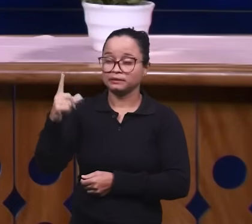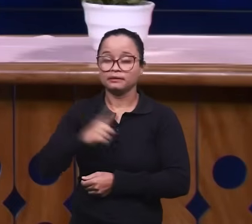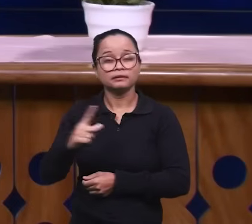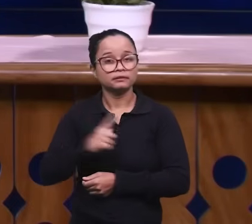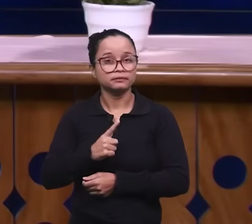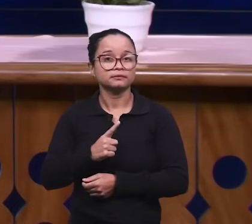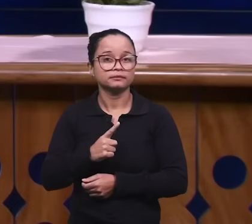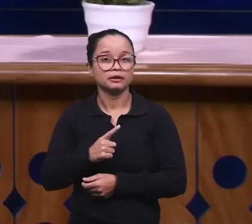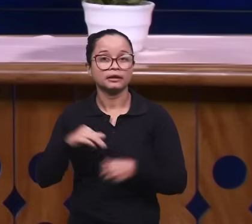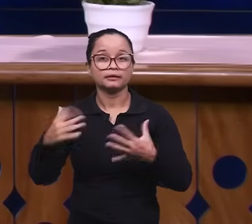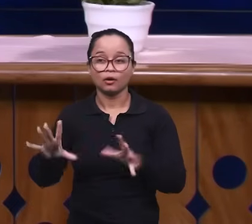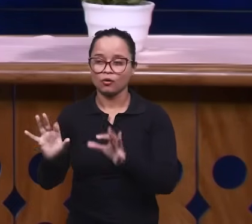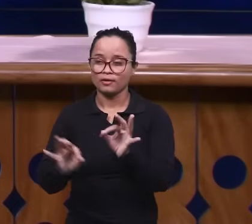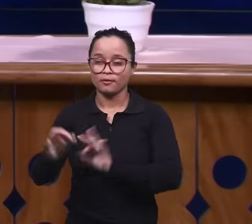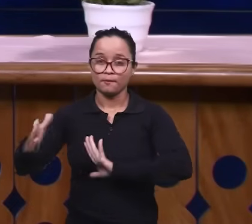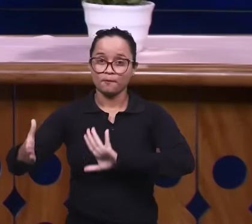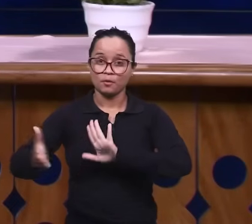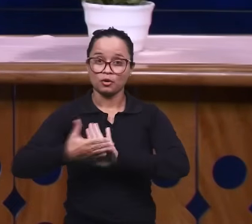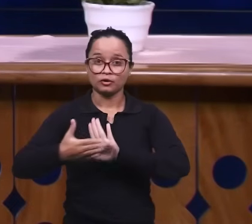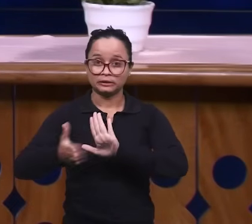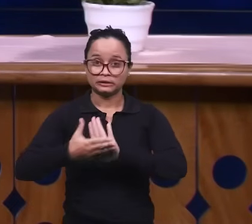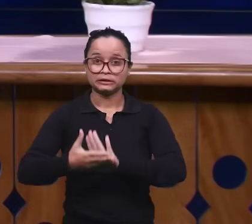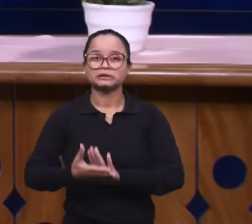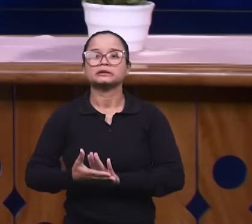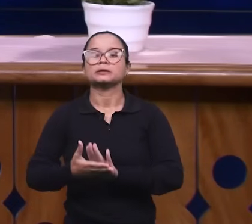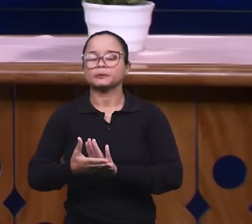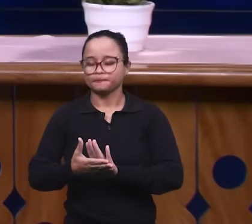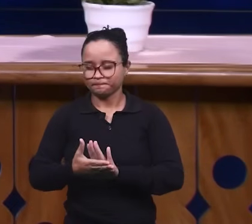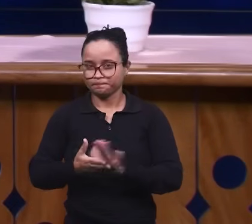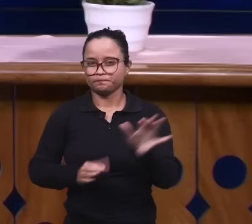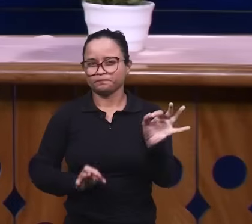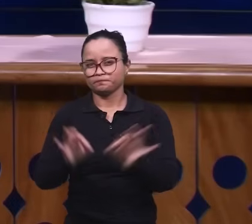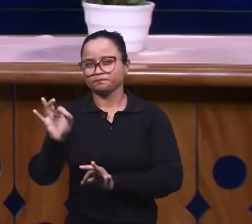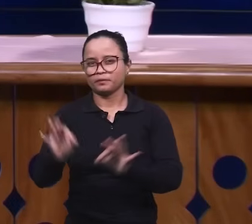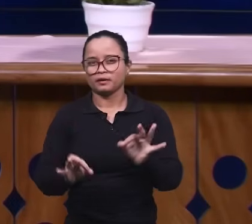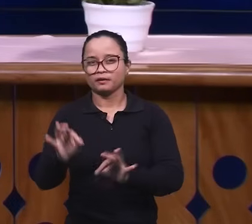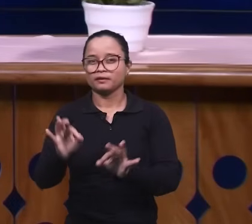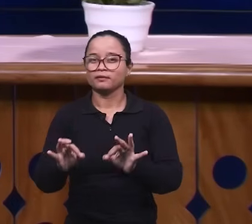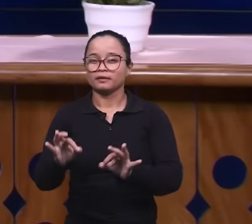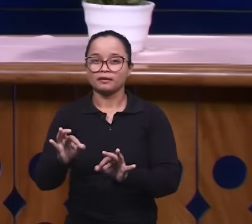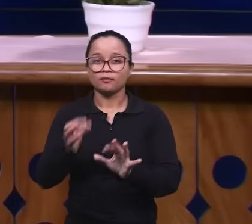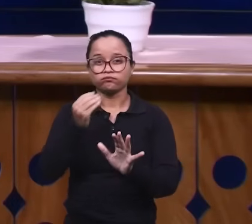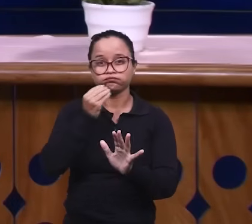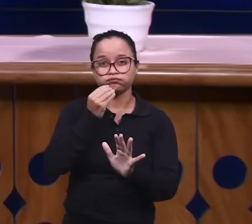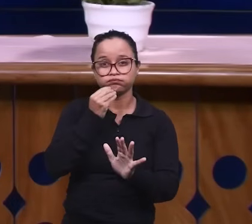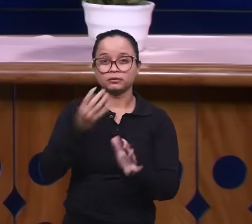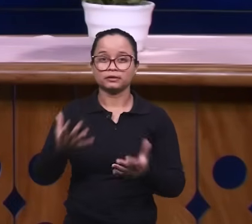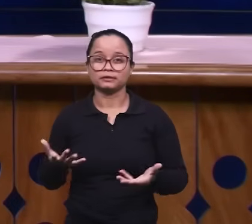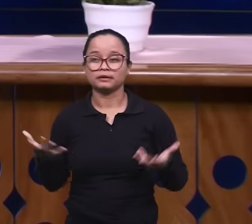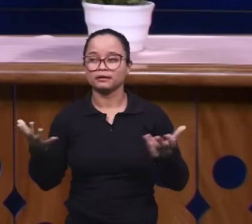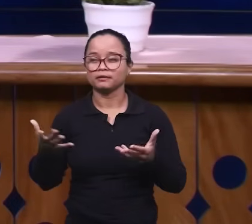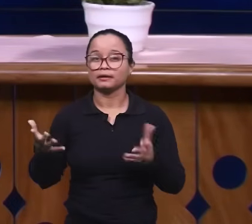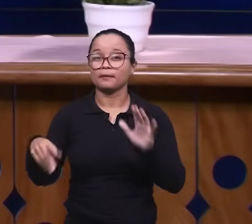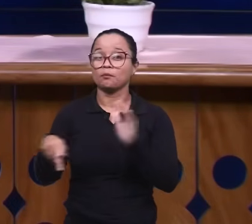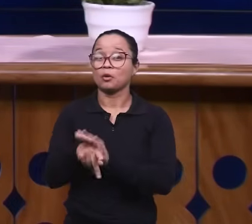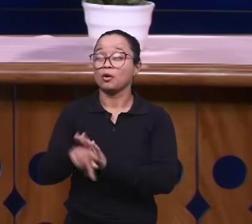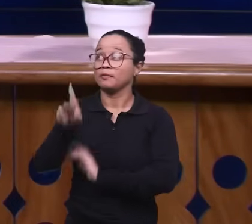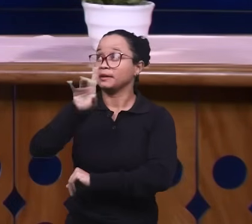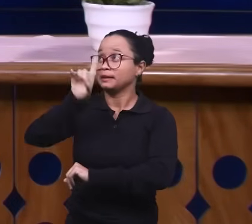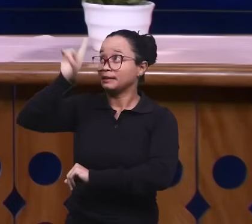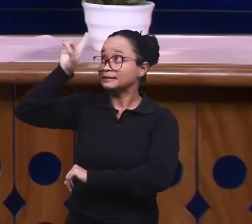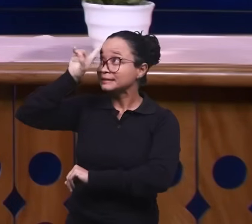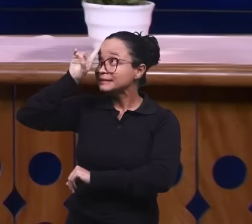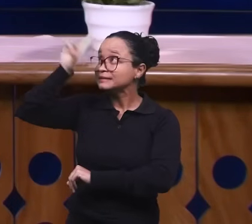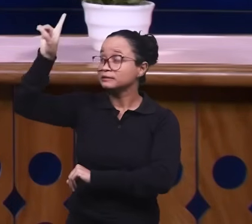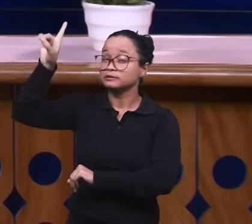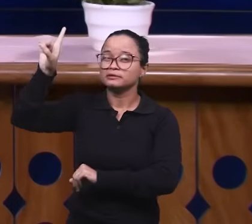Esse projeto, esse plano, essa providência que procede de Deus. Se